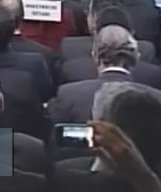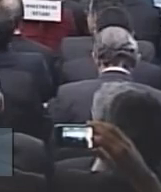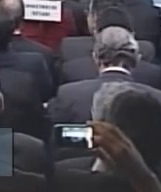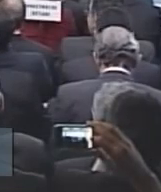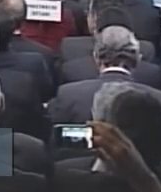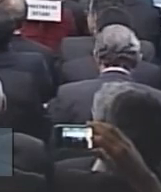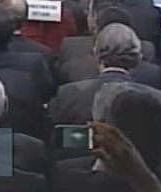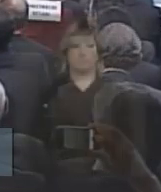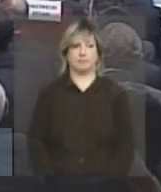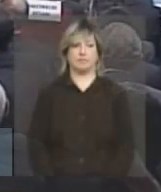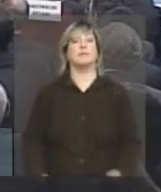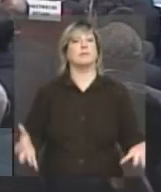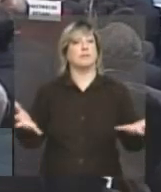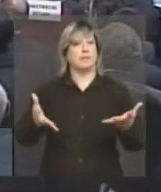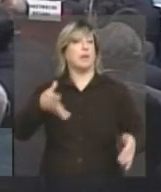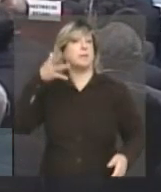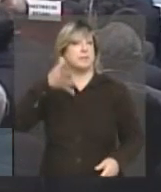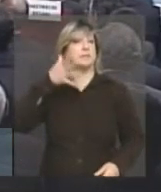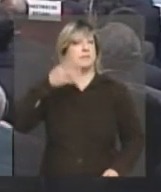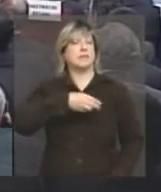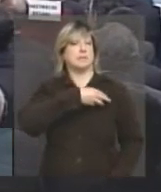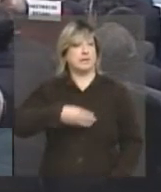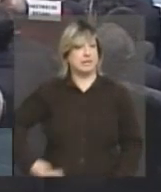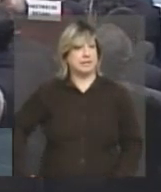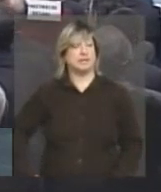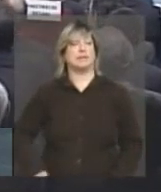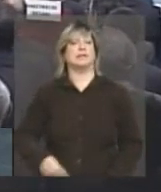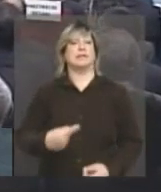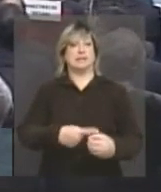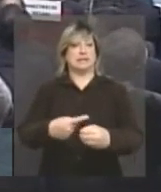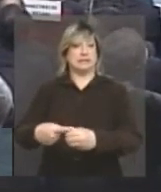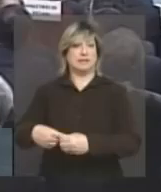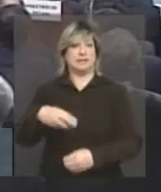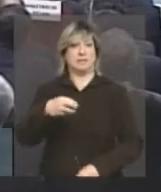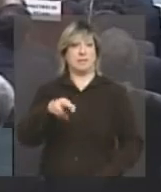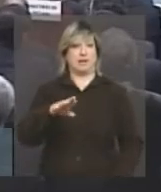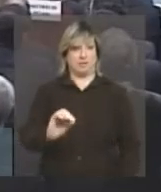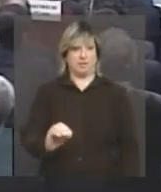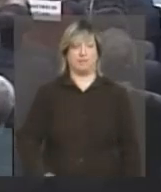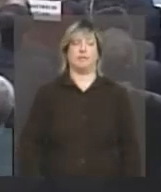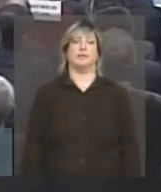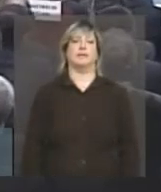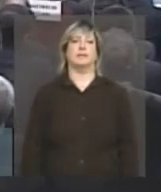Para uso da palavra, o ministro de Estado das Cidades, Mário Negromonte.